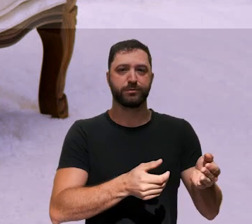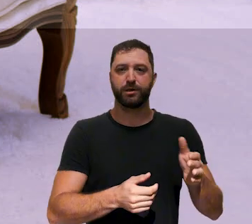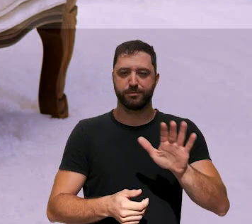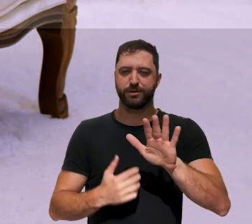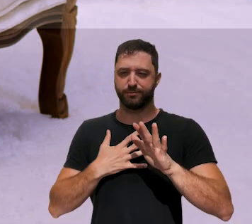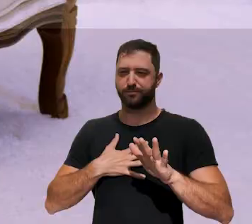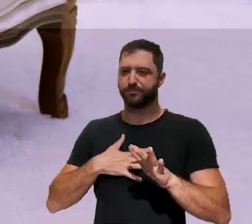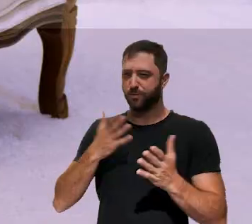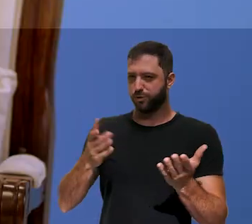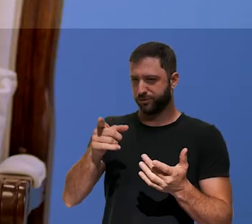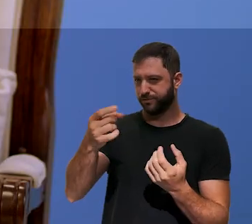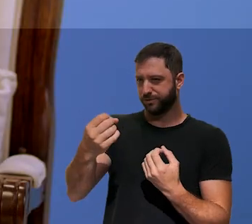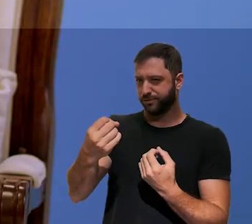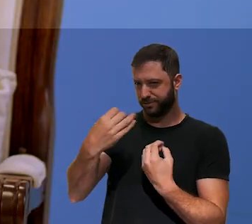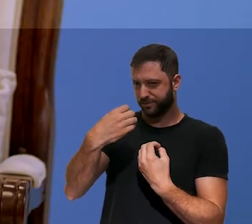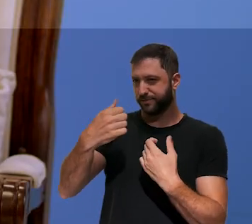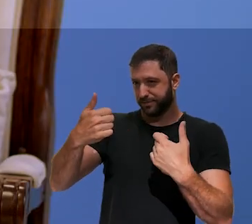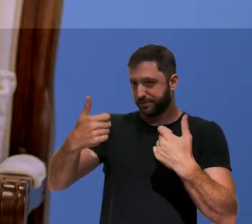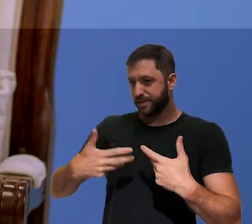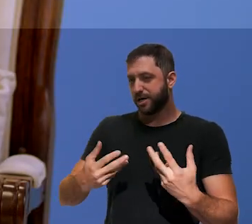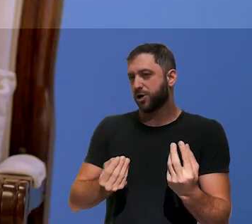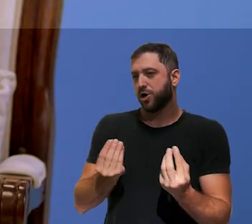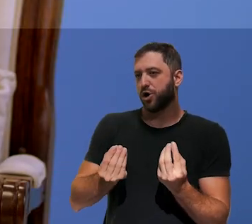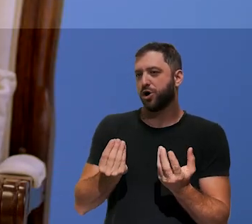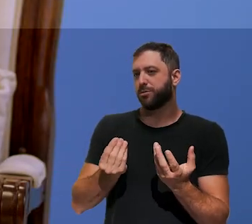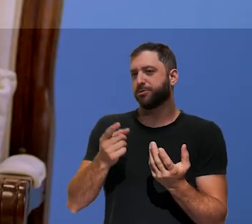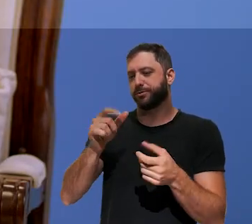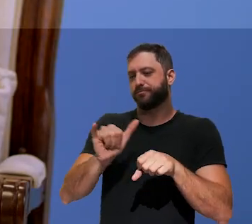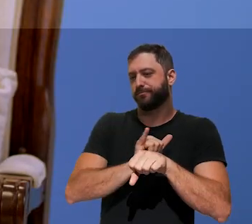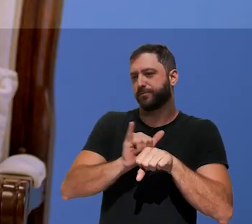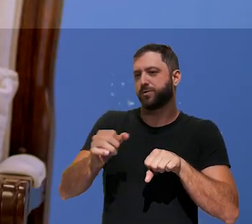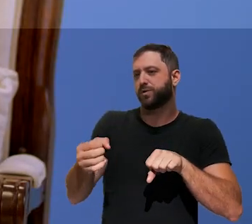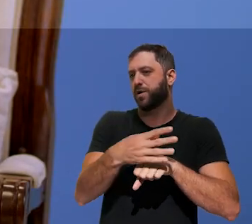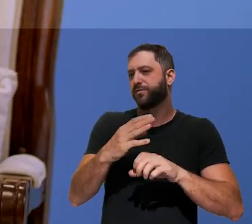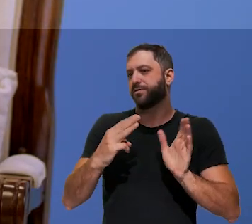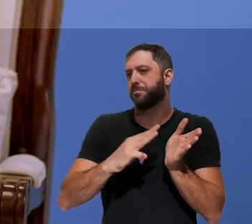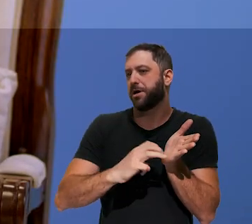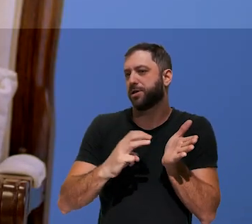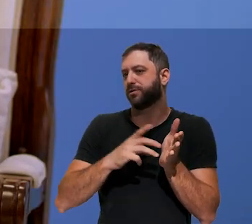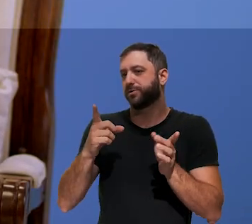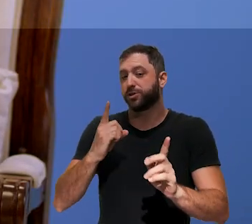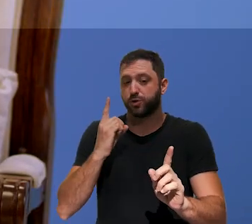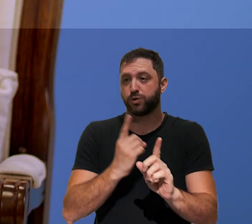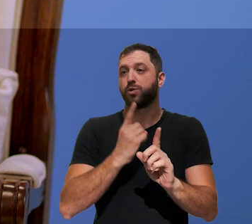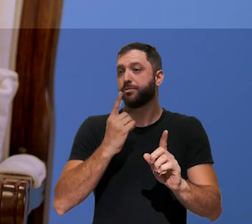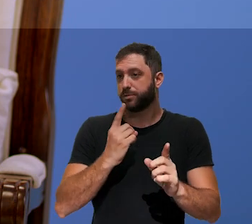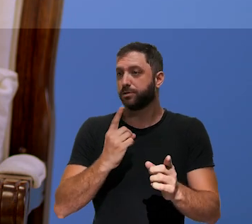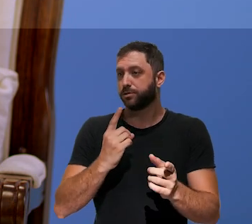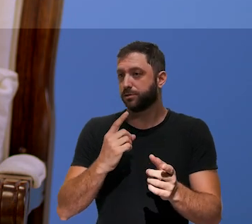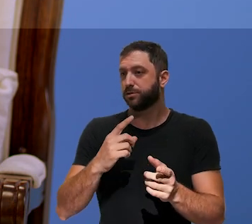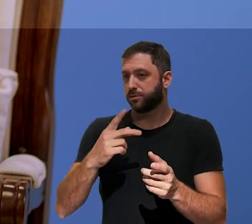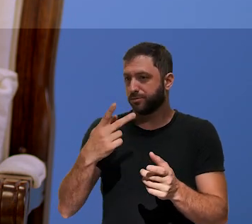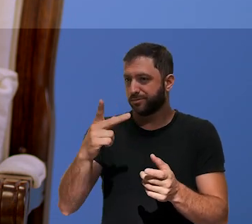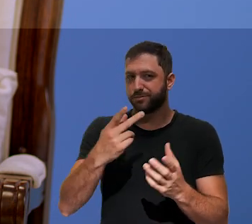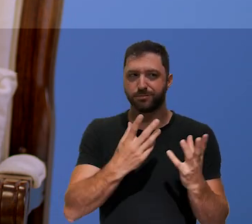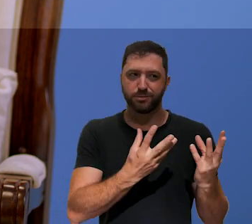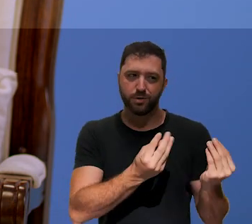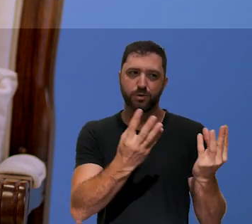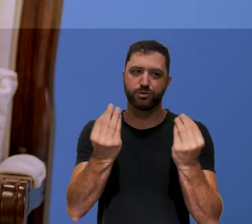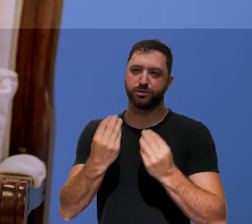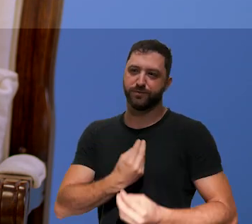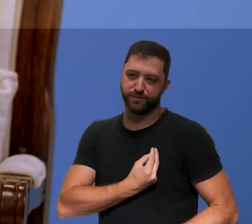ao medicamento, né? Mas hoje você vai nos ensinar, né, como é que você chegou nessa abordagem que hoje